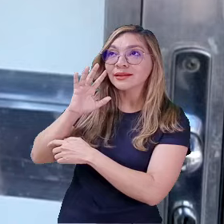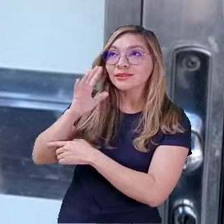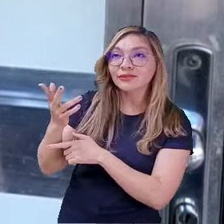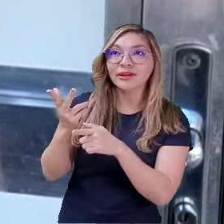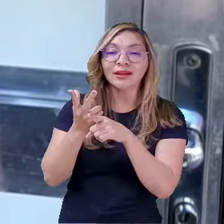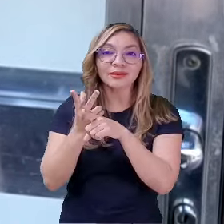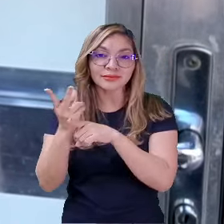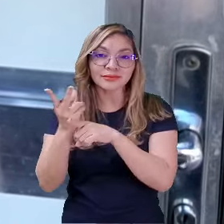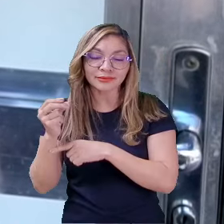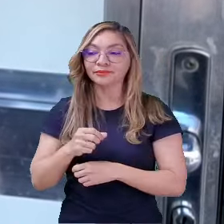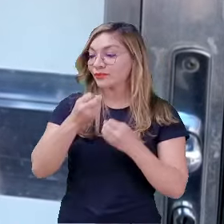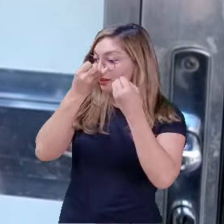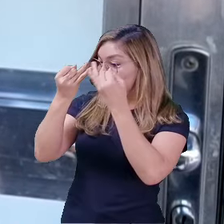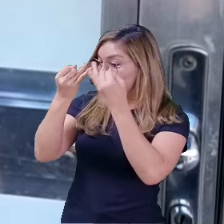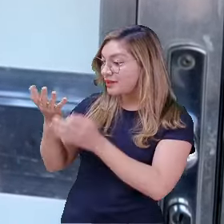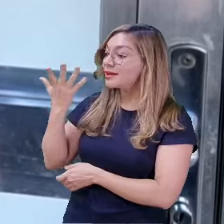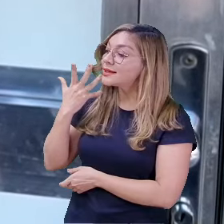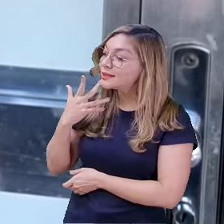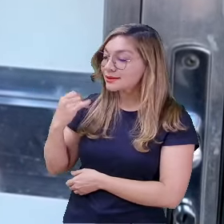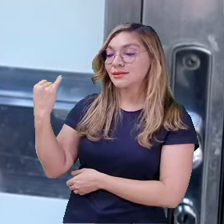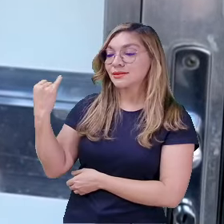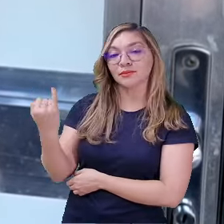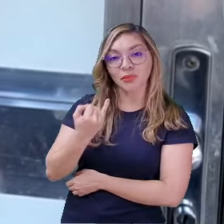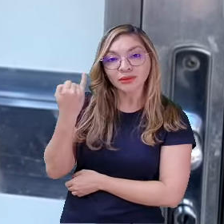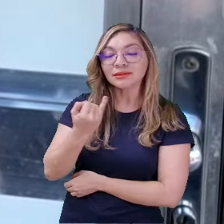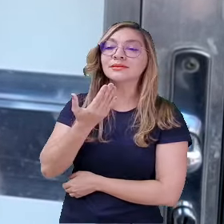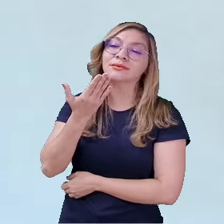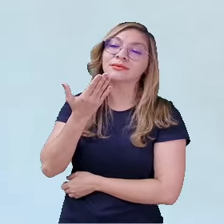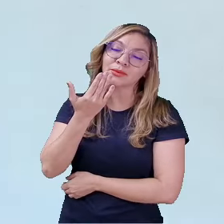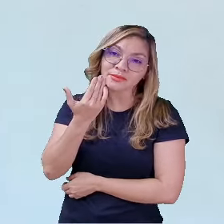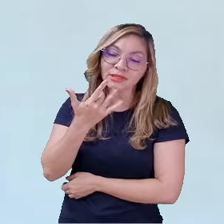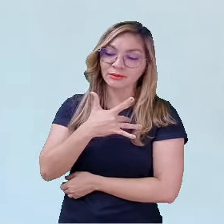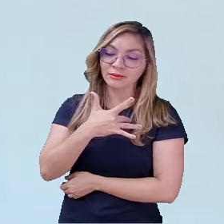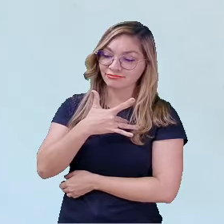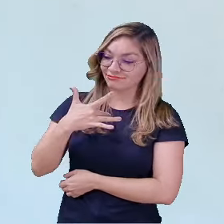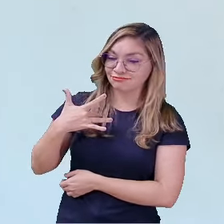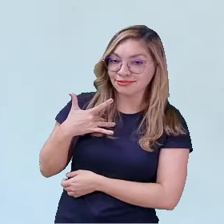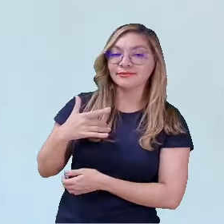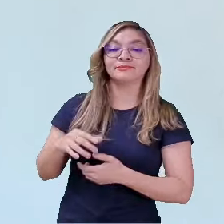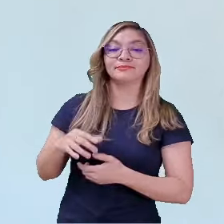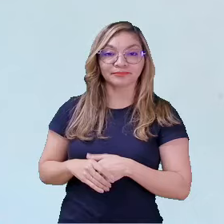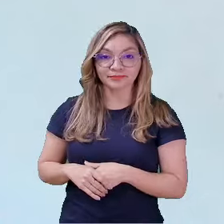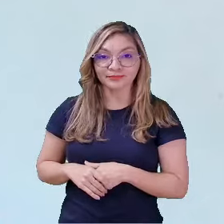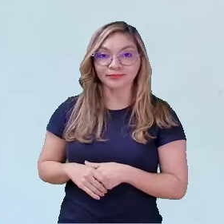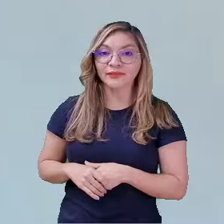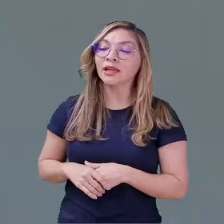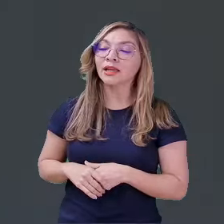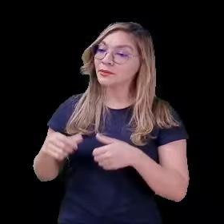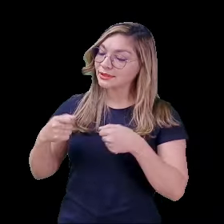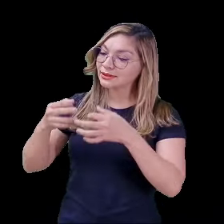para as crianças, expliquei da importância da merenda e que se normalize essa situação.